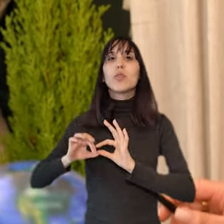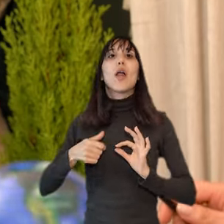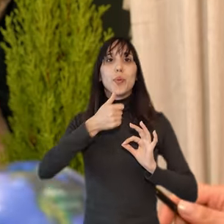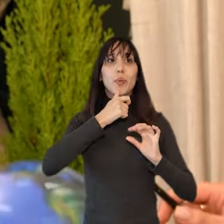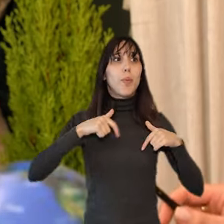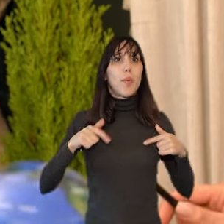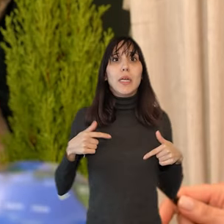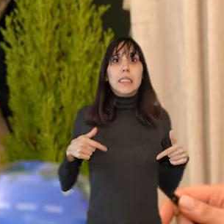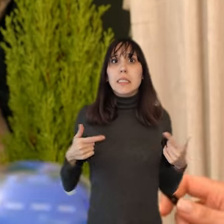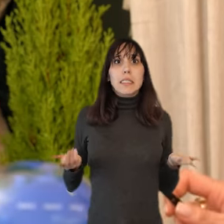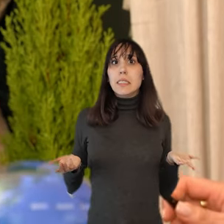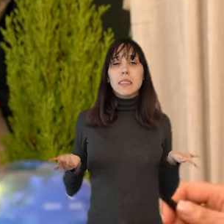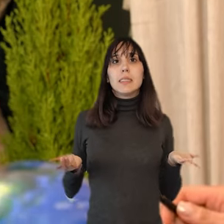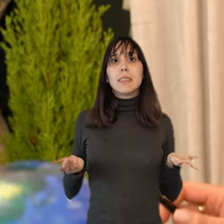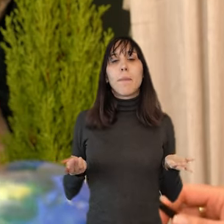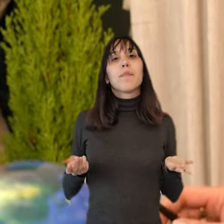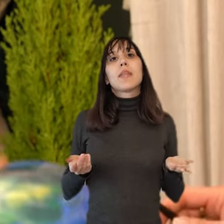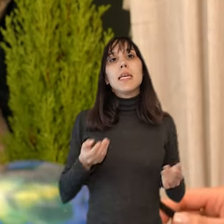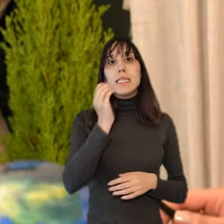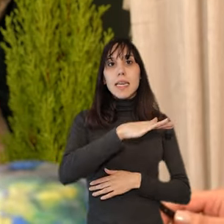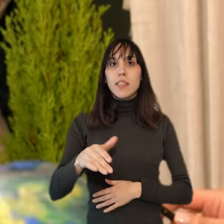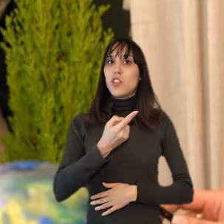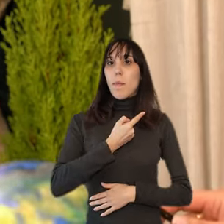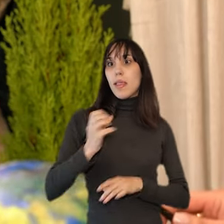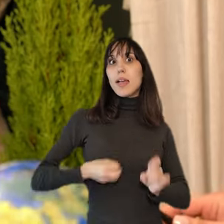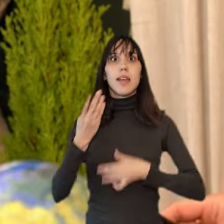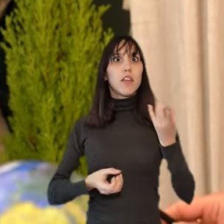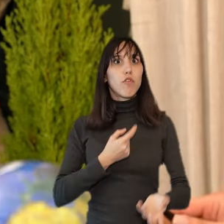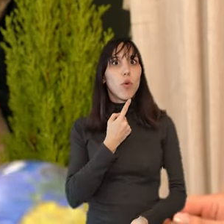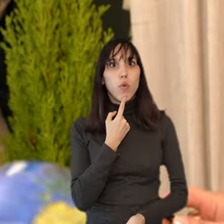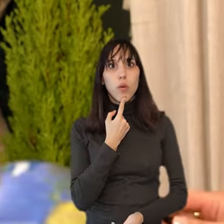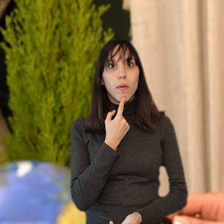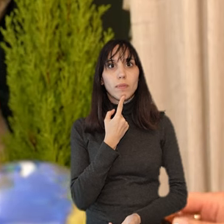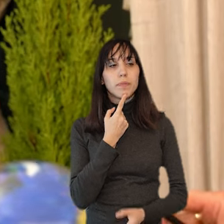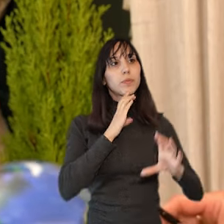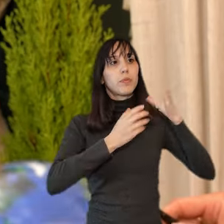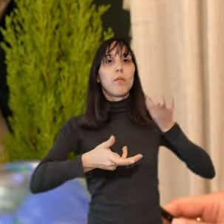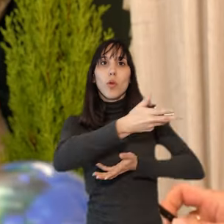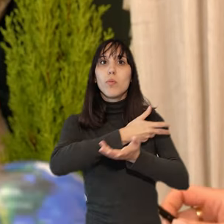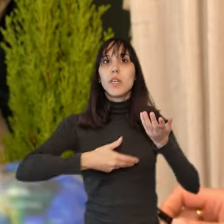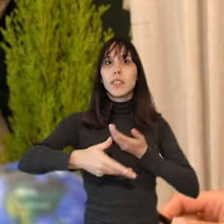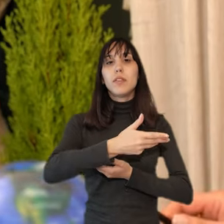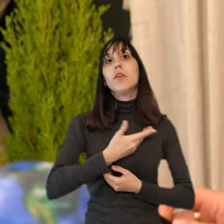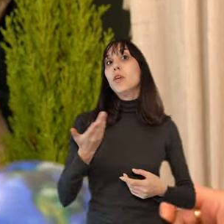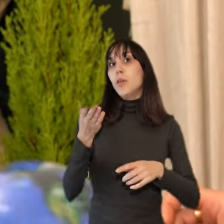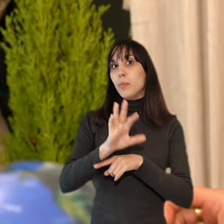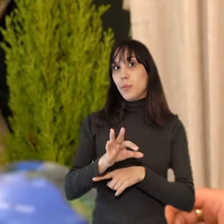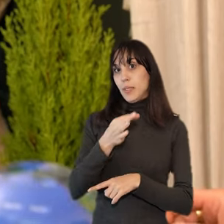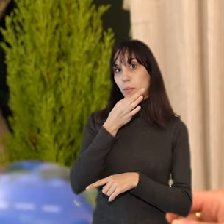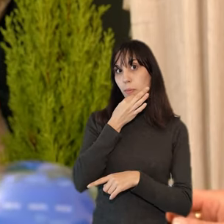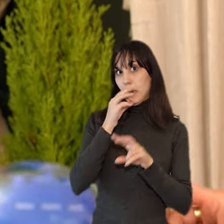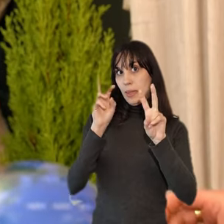fica perdido ali portanto uma um cientista tem que ser altamente criativo não é e e comunicativo e a parte por exemplo